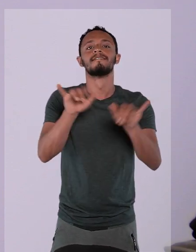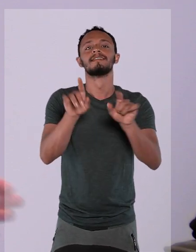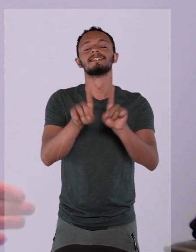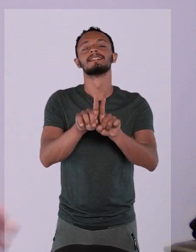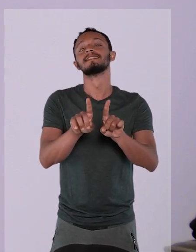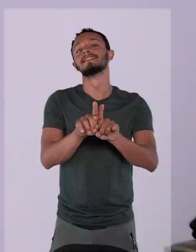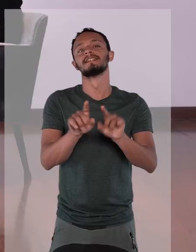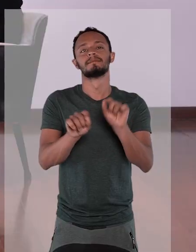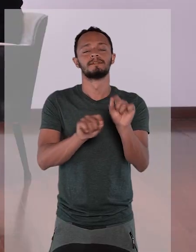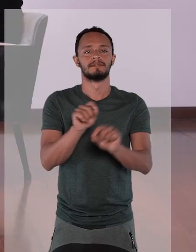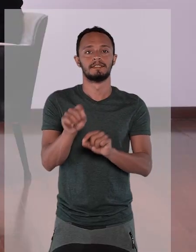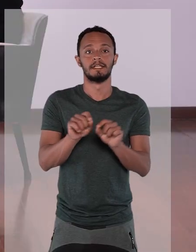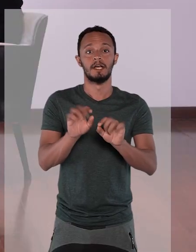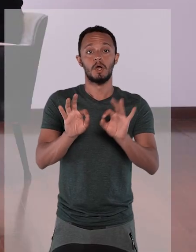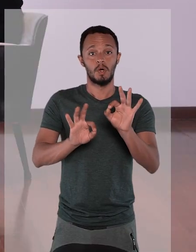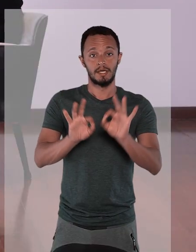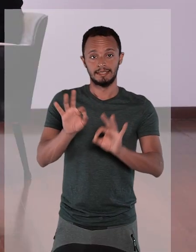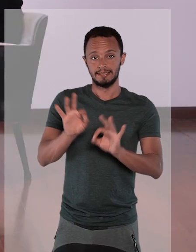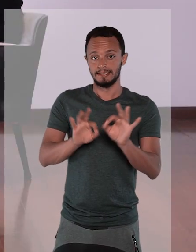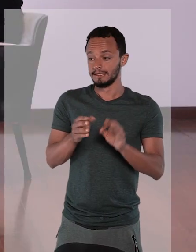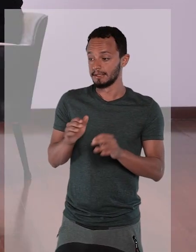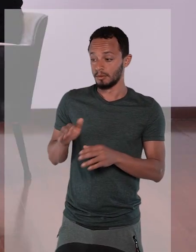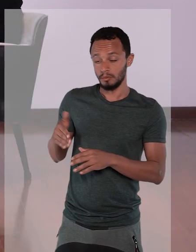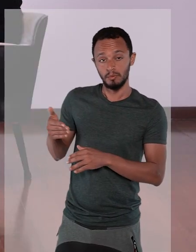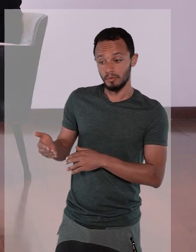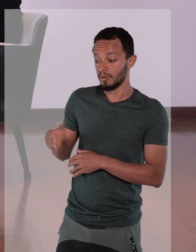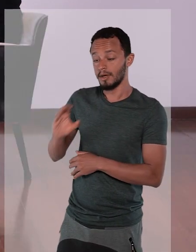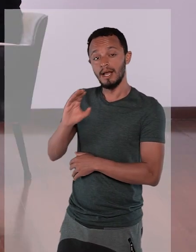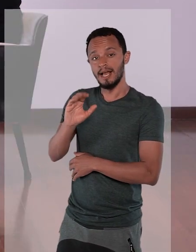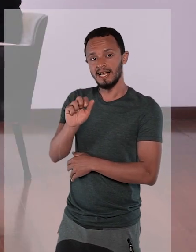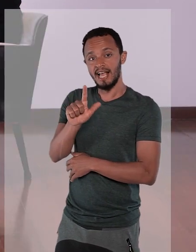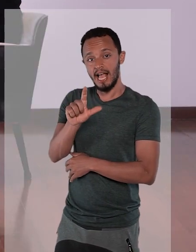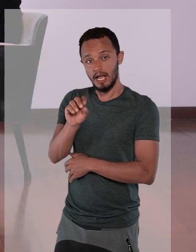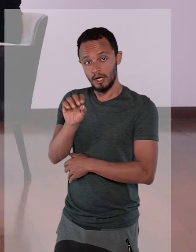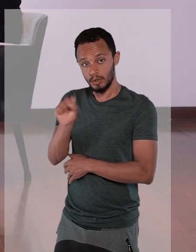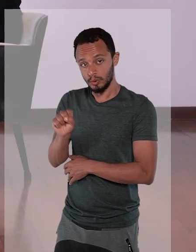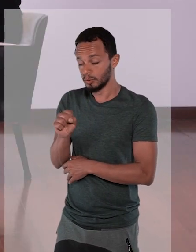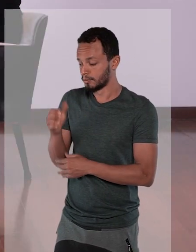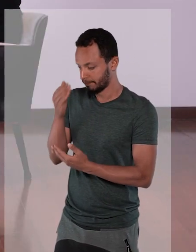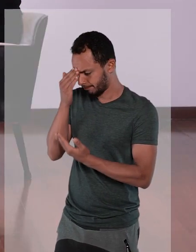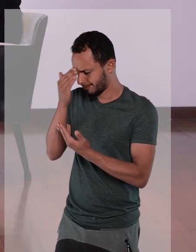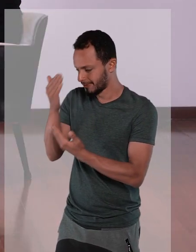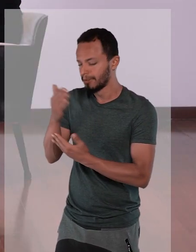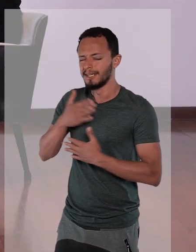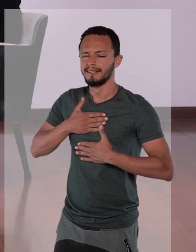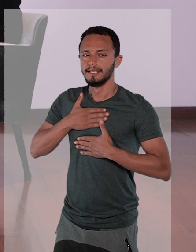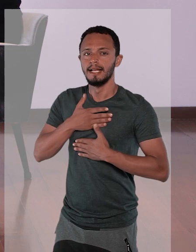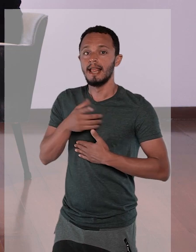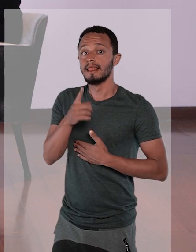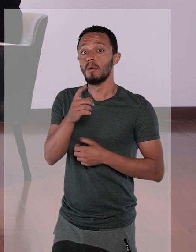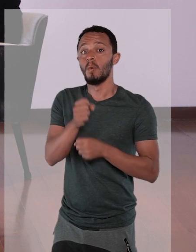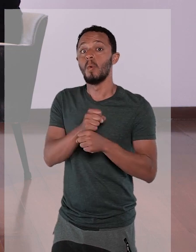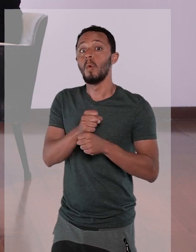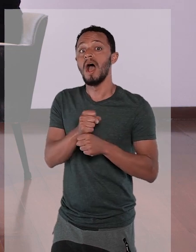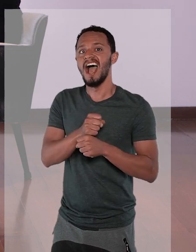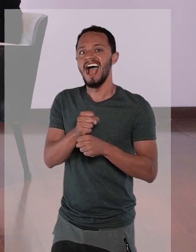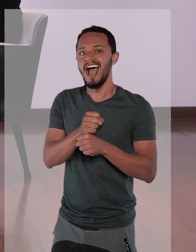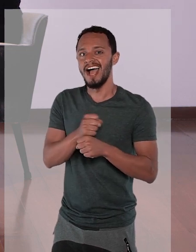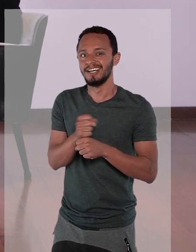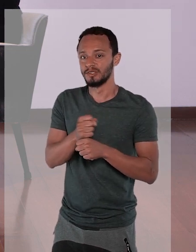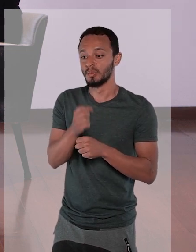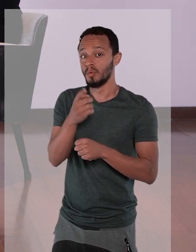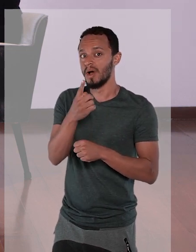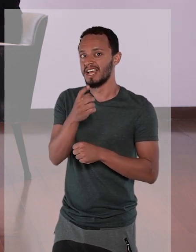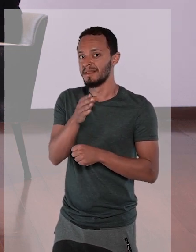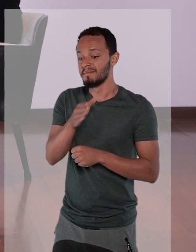Agradecer pela ordem aqui do lado de cá, o doutor Carlos Starling, que me suportou durante 1 ano e meio, todos os dias,